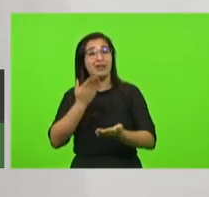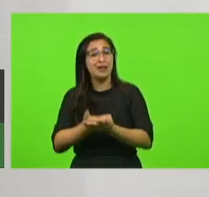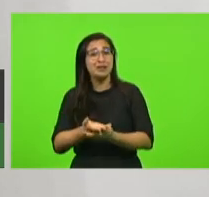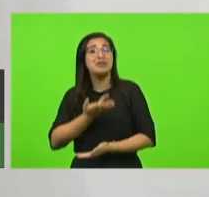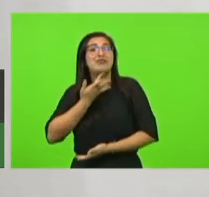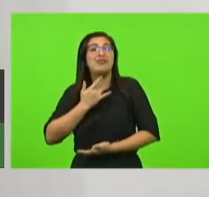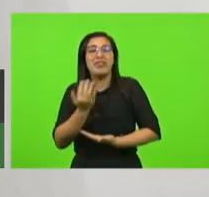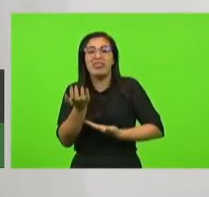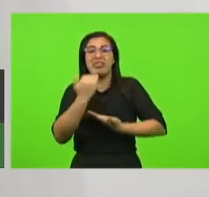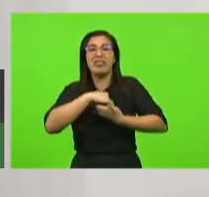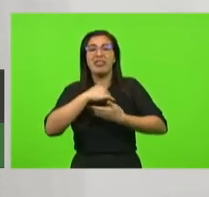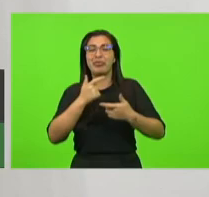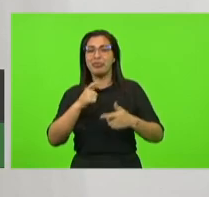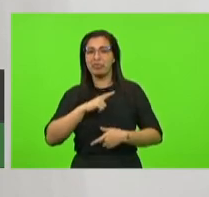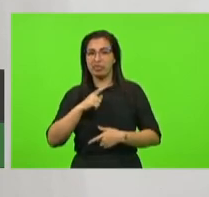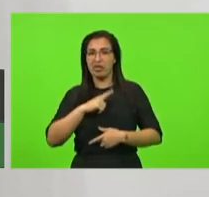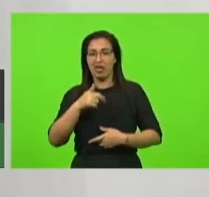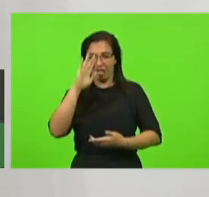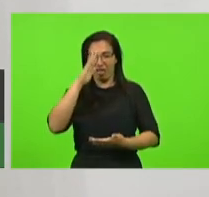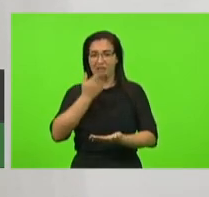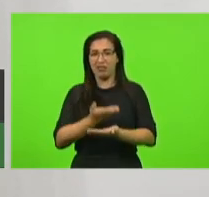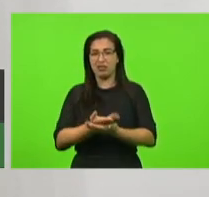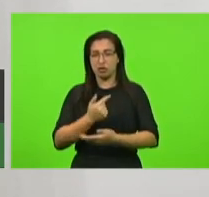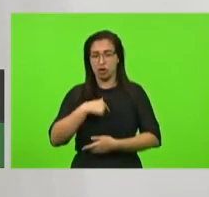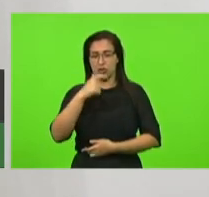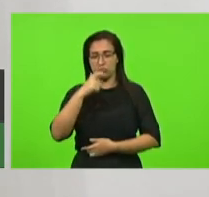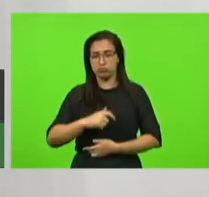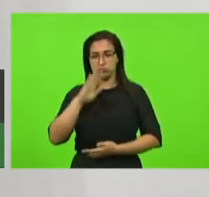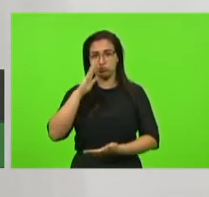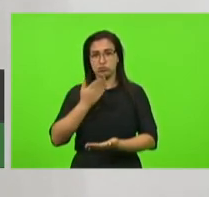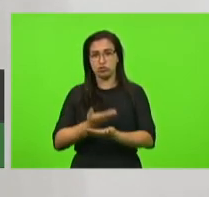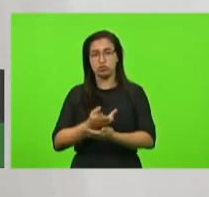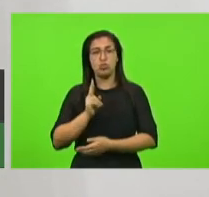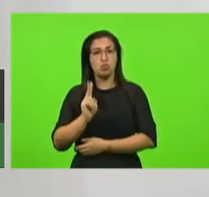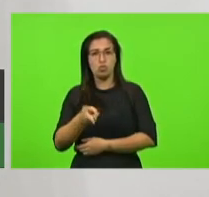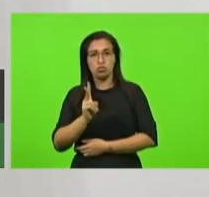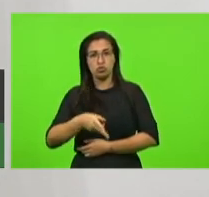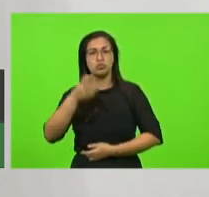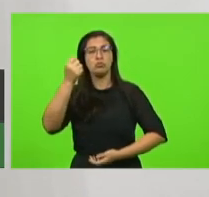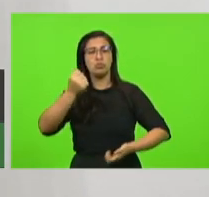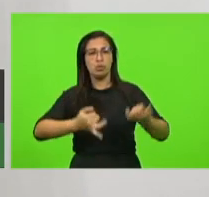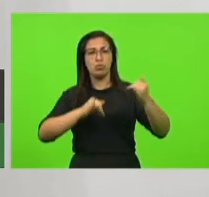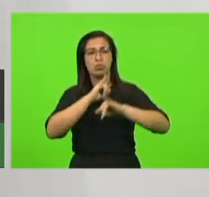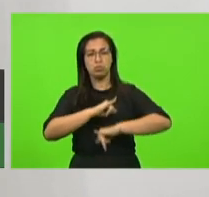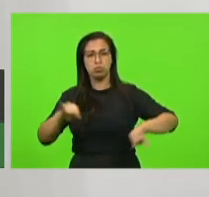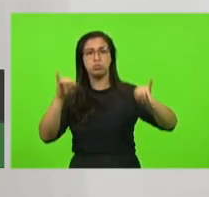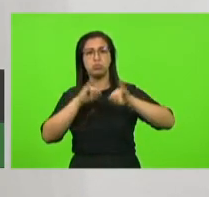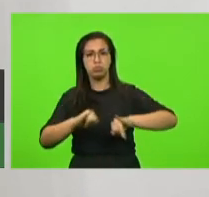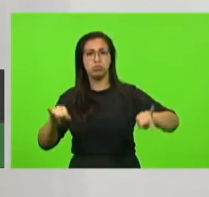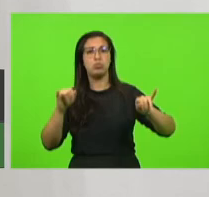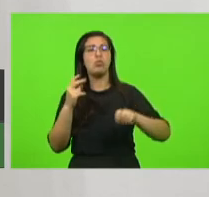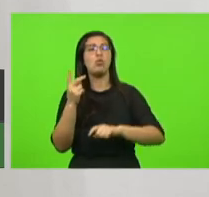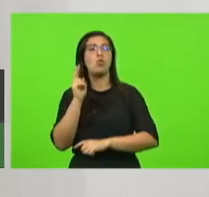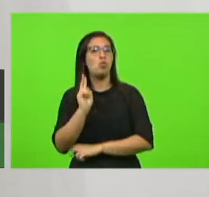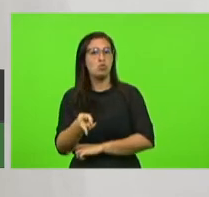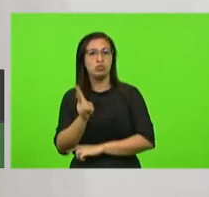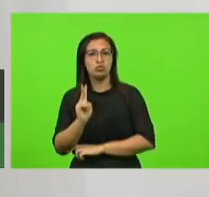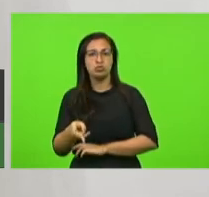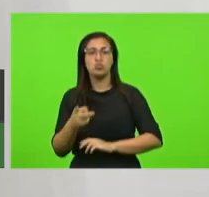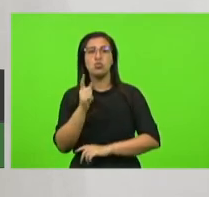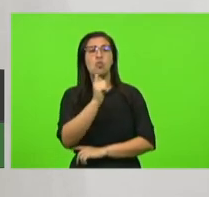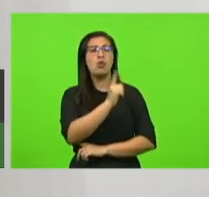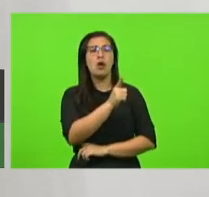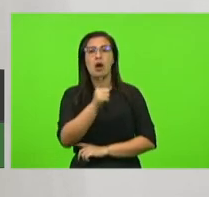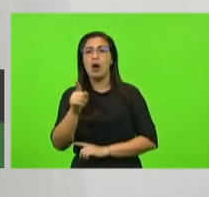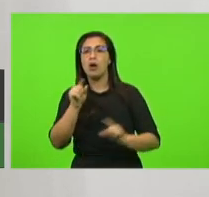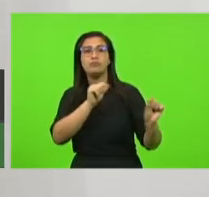conveniência, é porque realmente eu acredito. Eu vou continuar falando, eu não vou esquecer e eu vou continuar apontando o dedo para quem